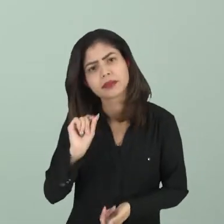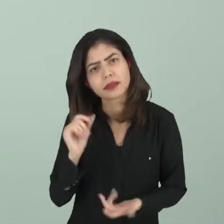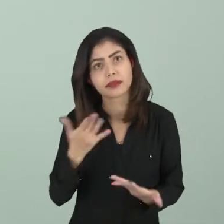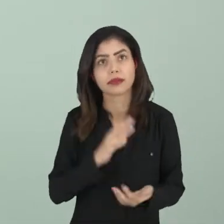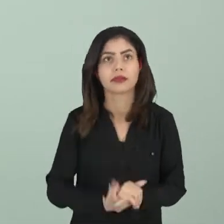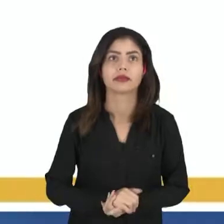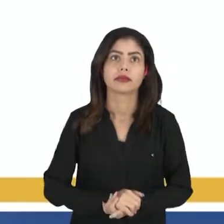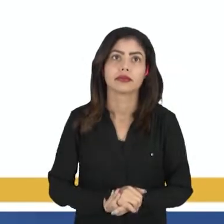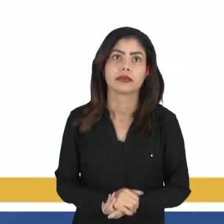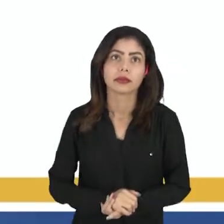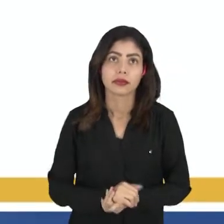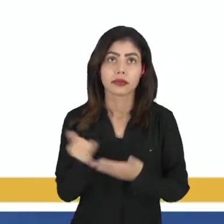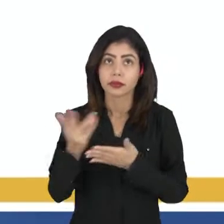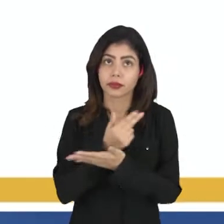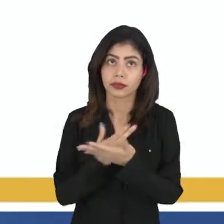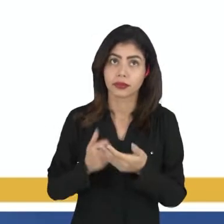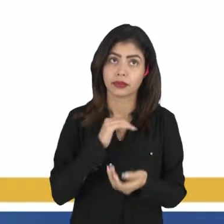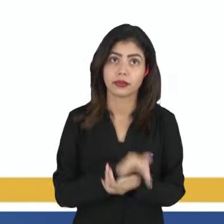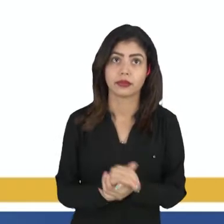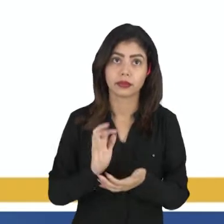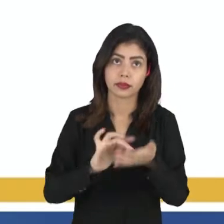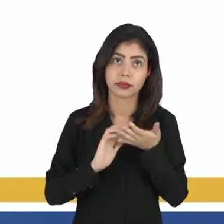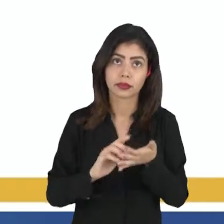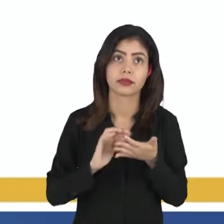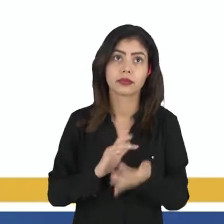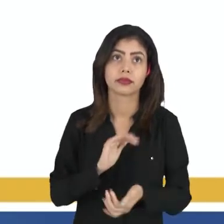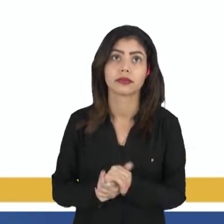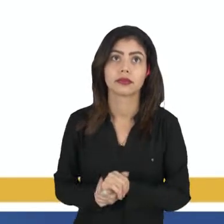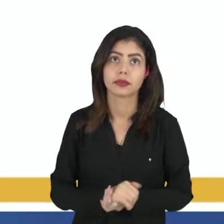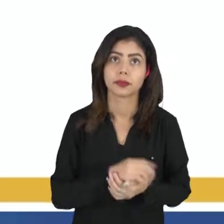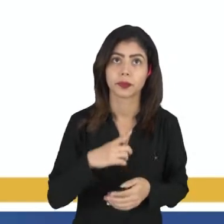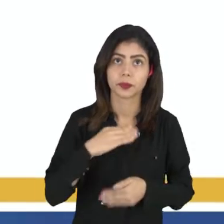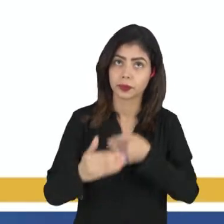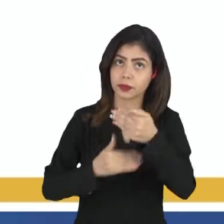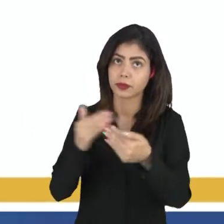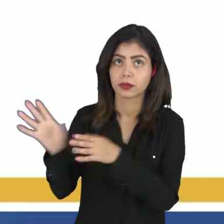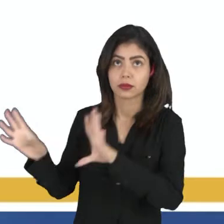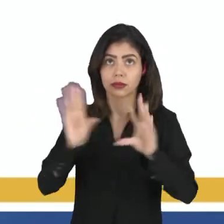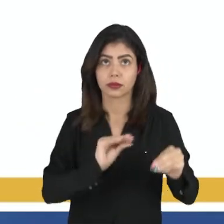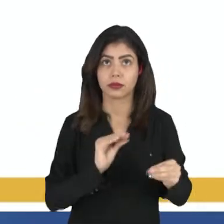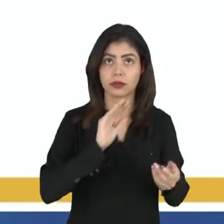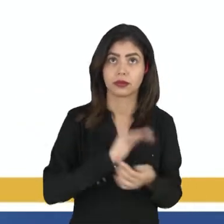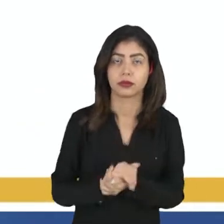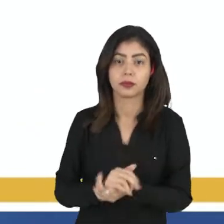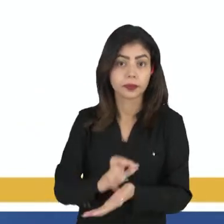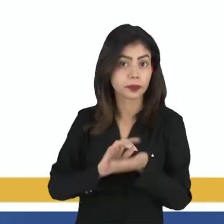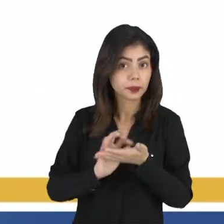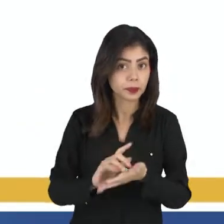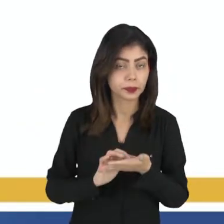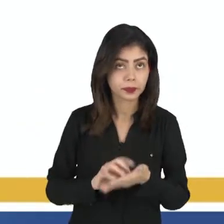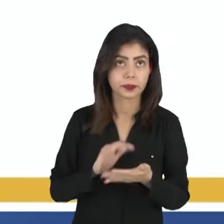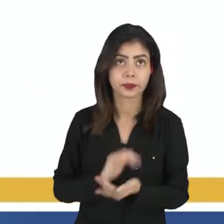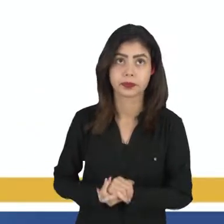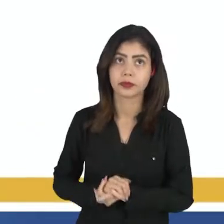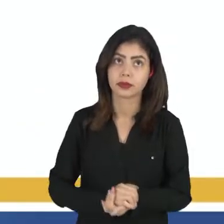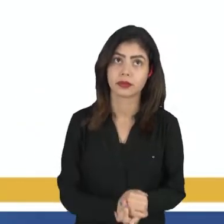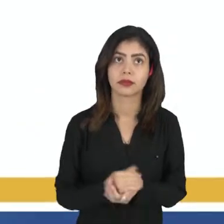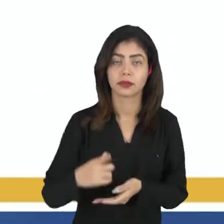arte digital? A arte digital é a arte desenvolvida através de programas